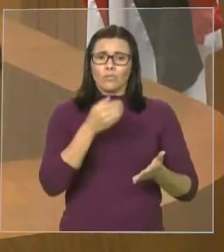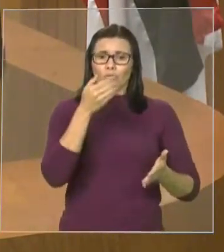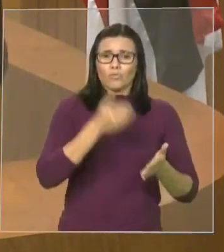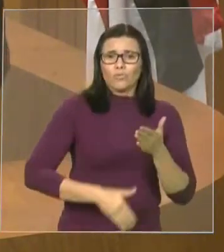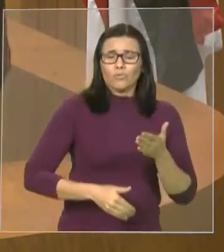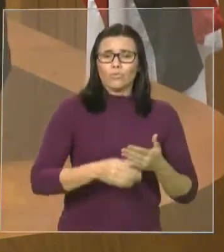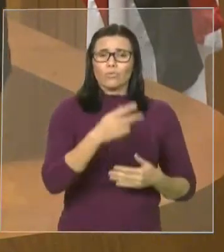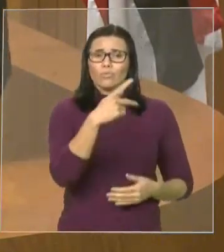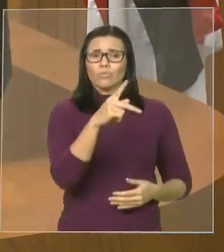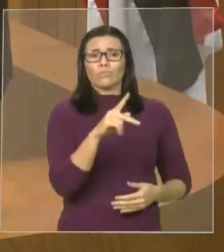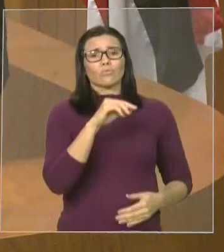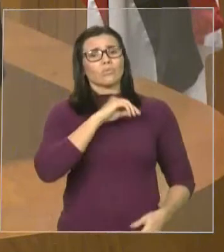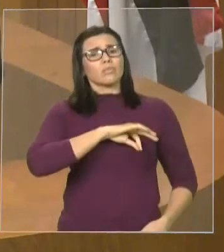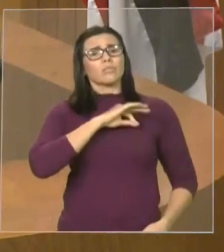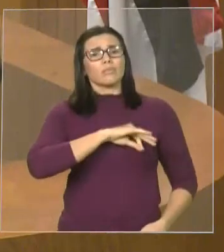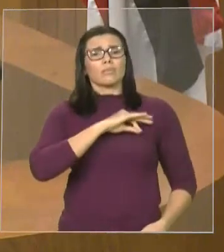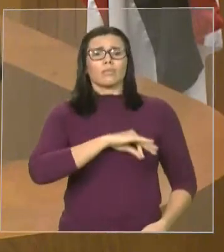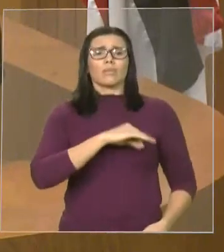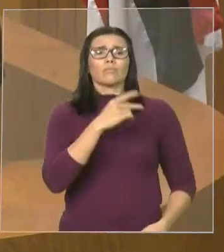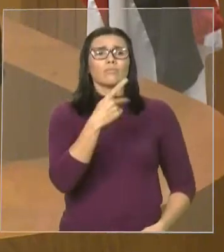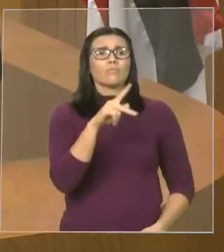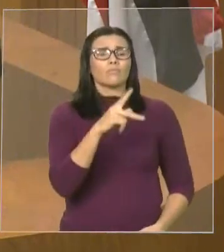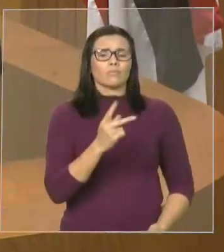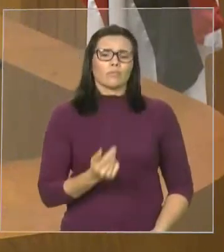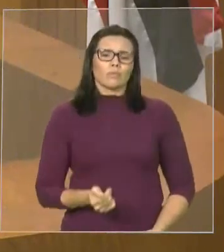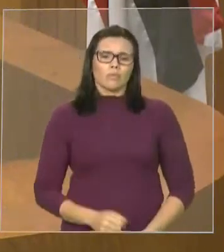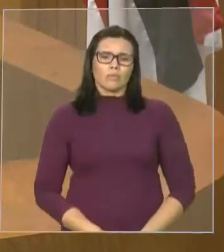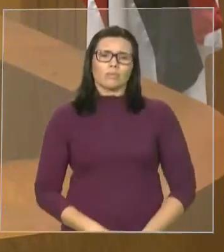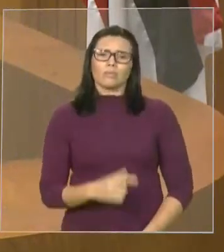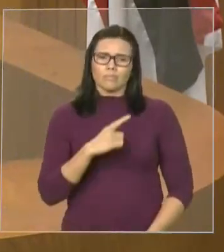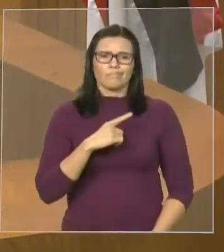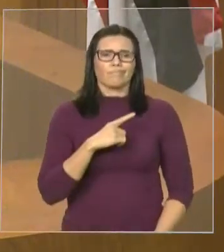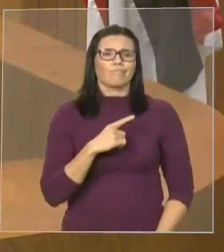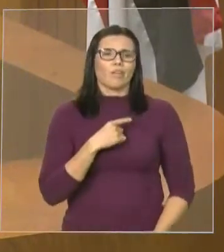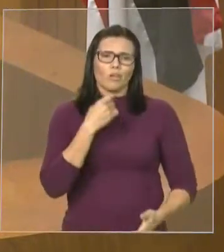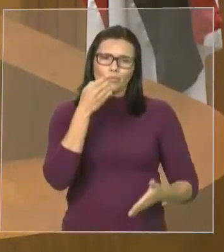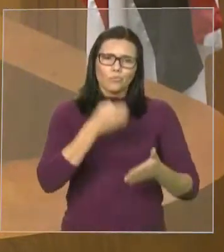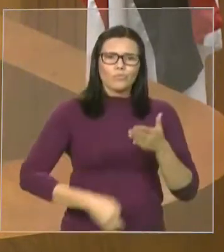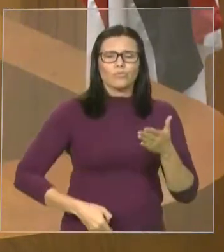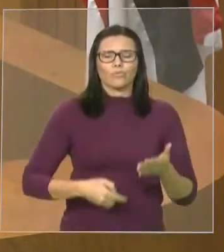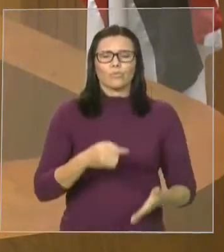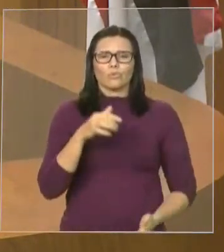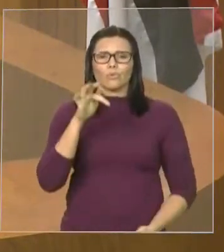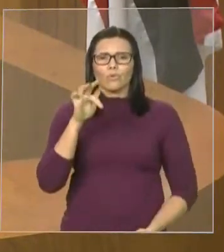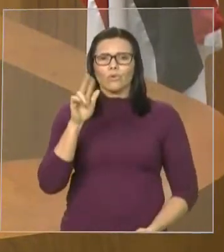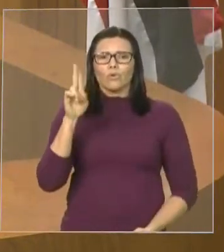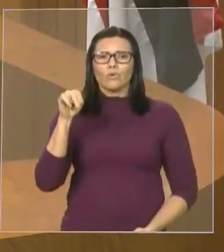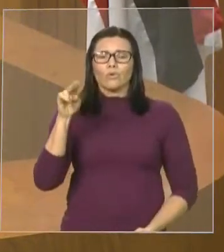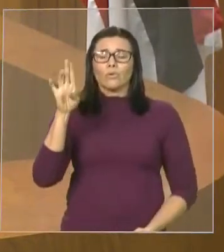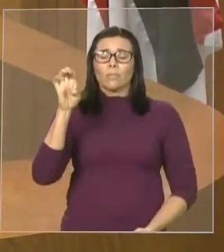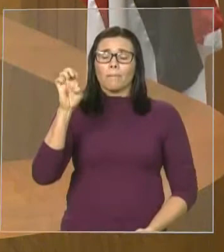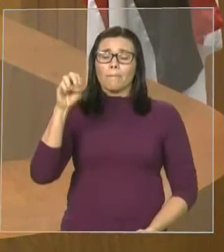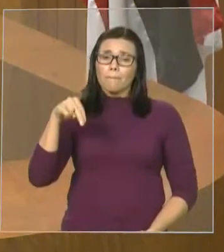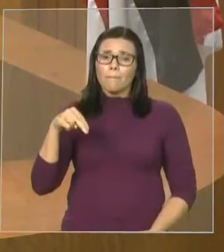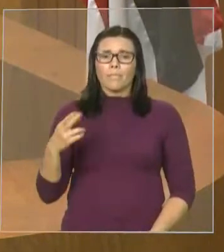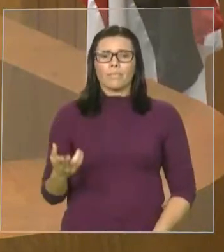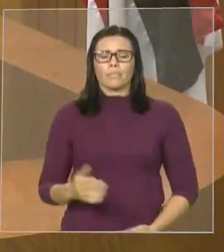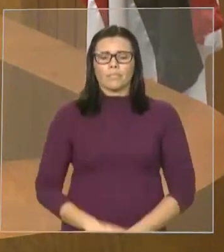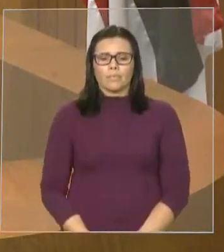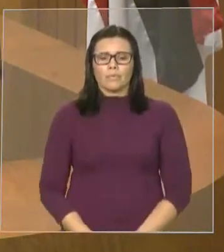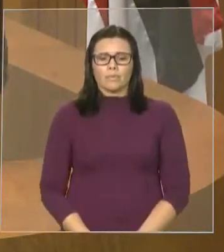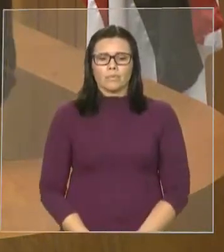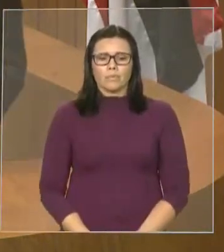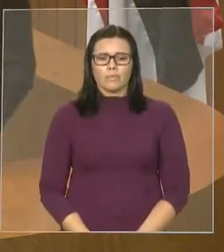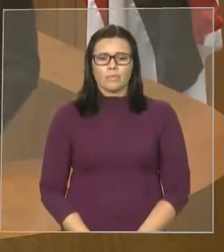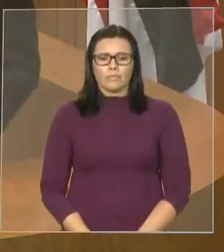FUNBEM. No contra-cheque de vocês é que tem desconto no FUNBEM. E é por isso que talvez ele tenha retirado vocês. É